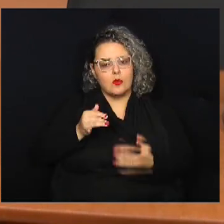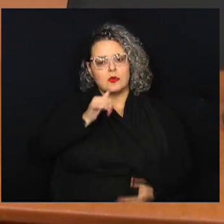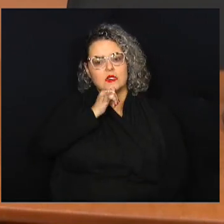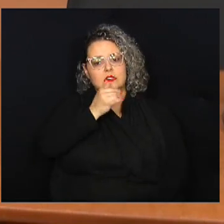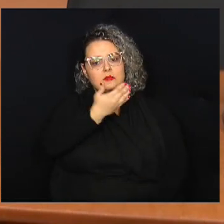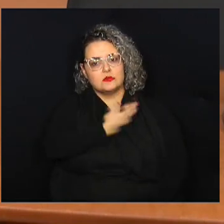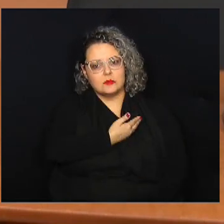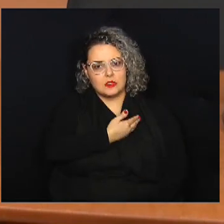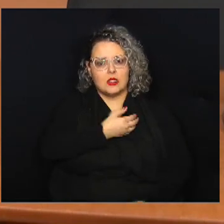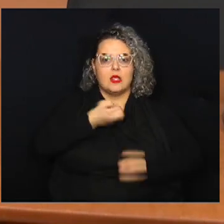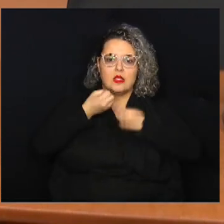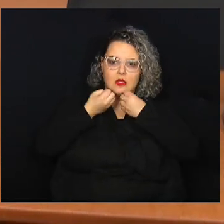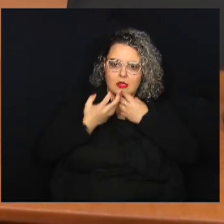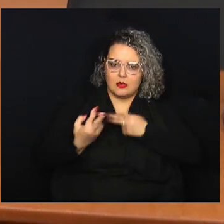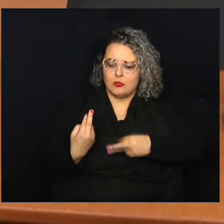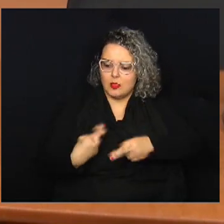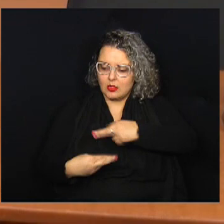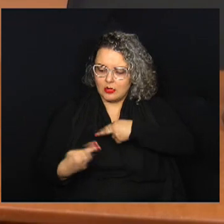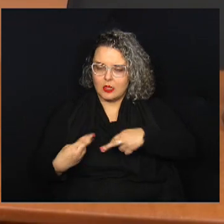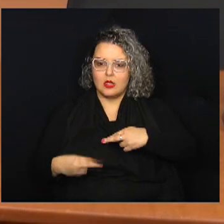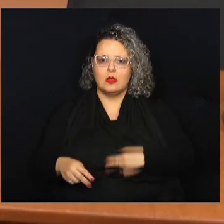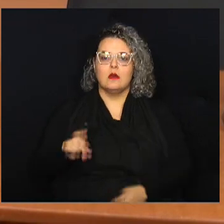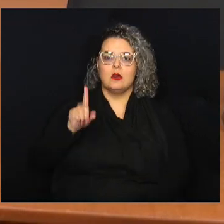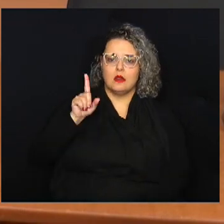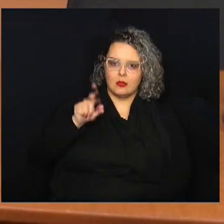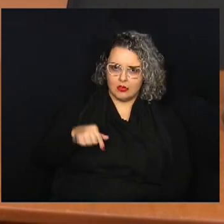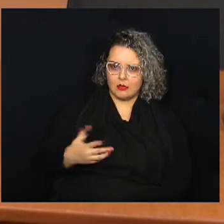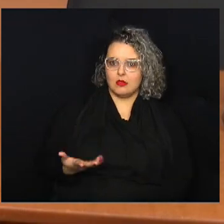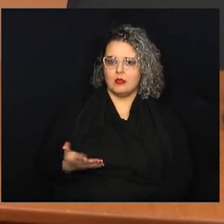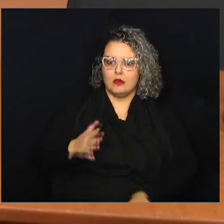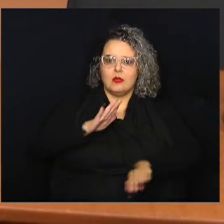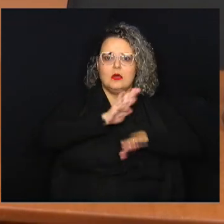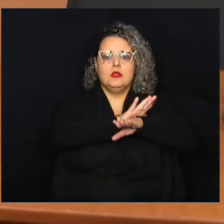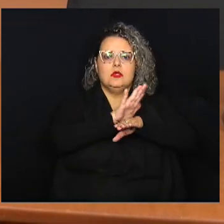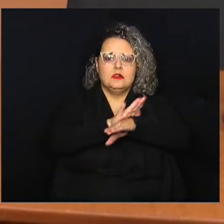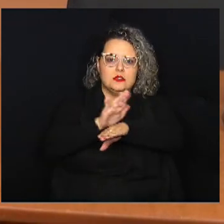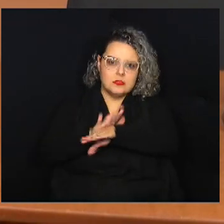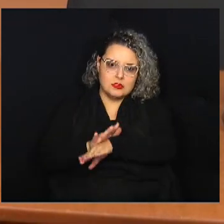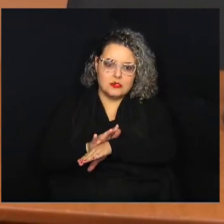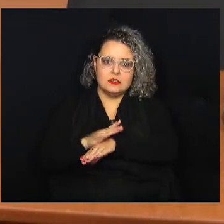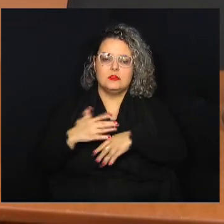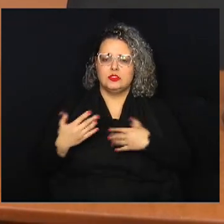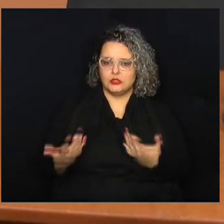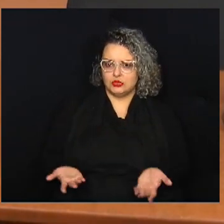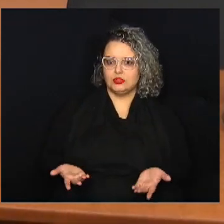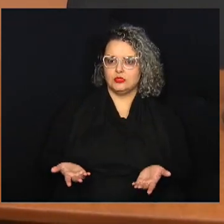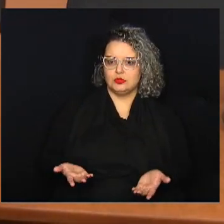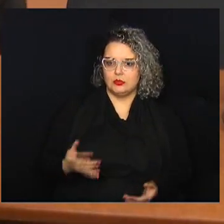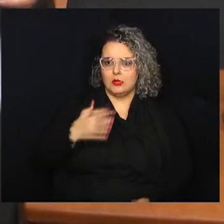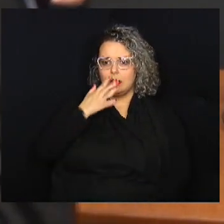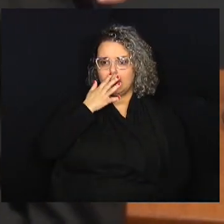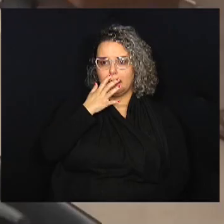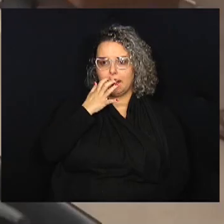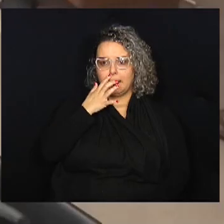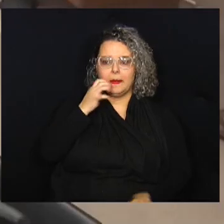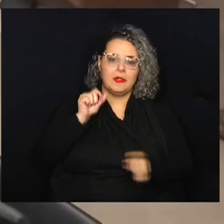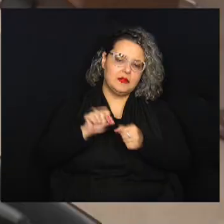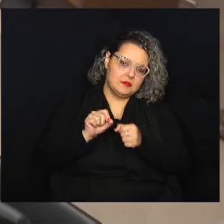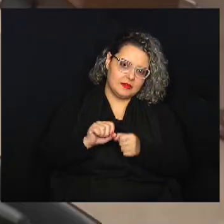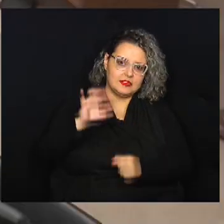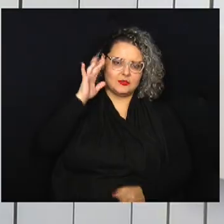as boas relações, porque elas vão te ajudar a realizar o teu